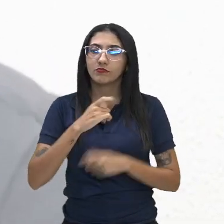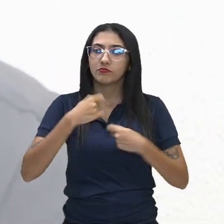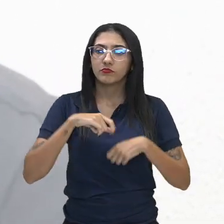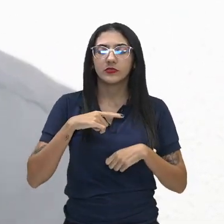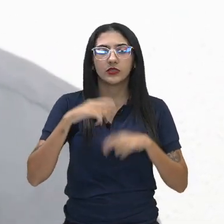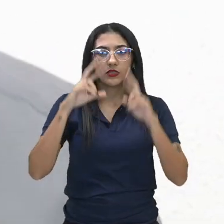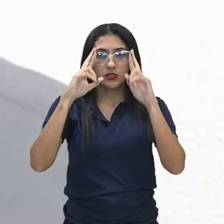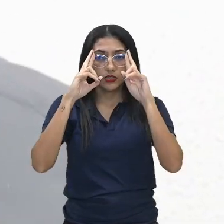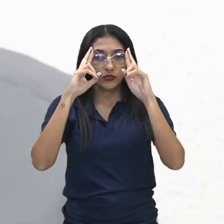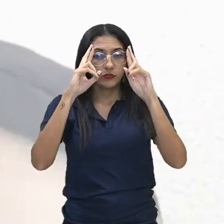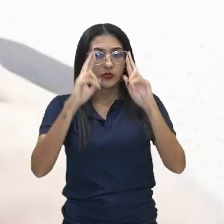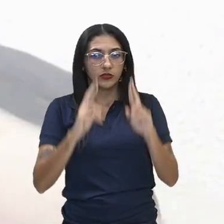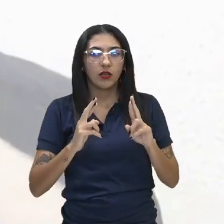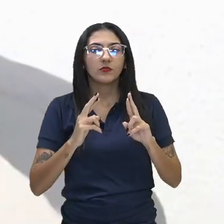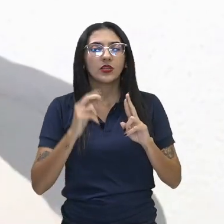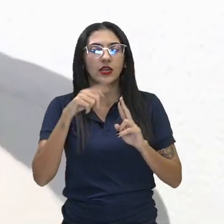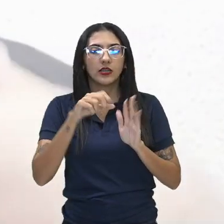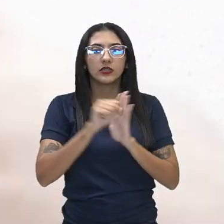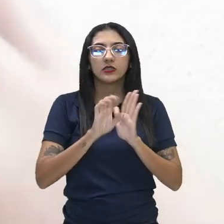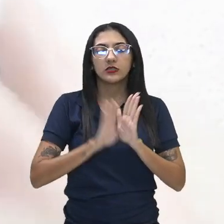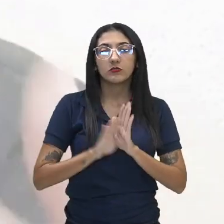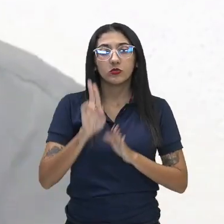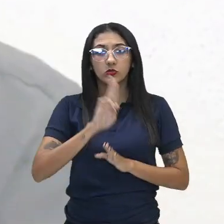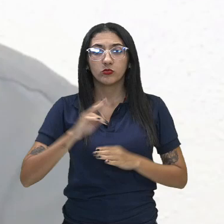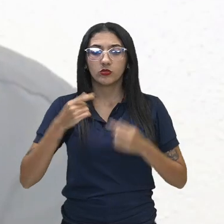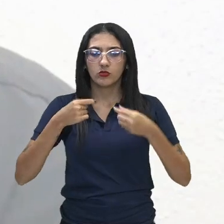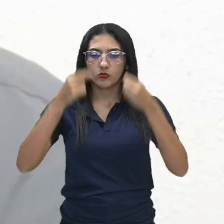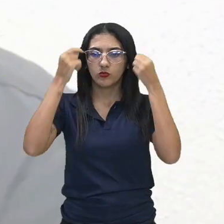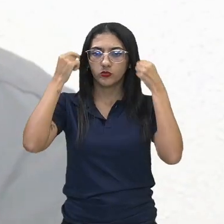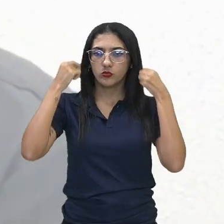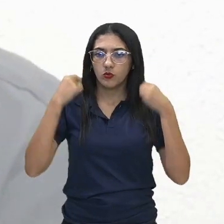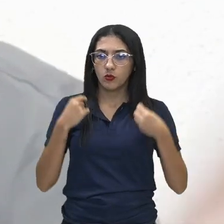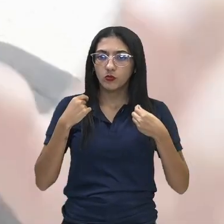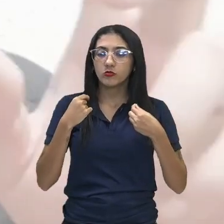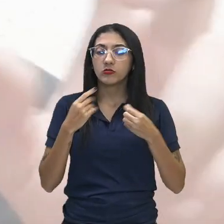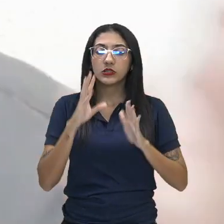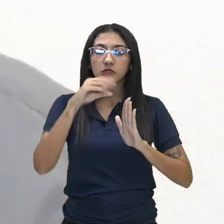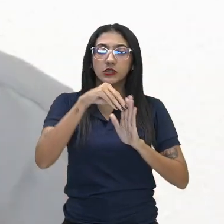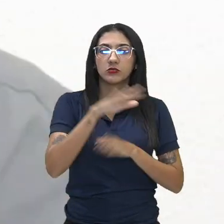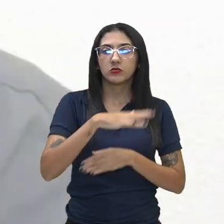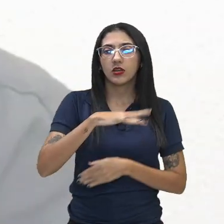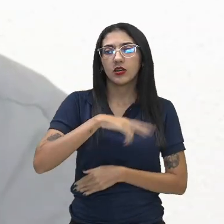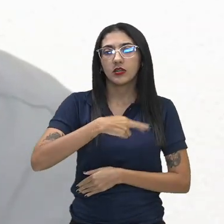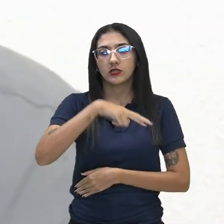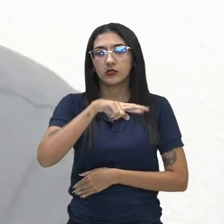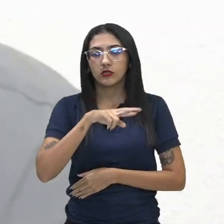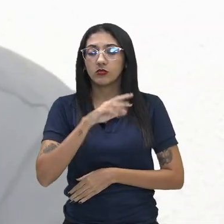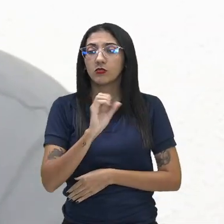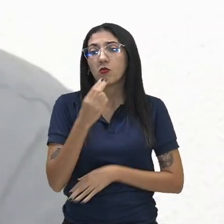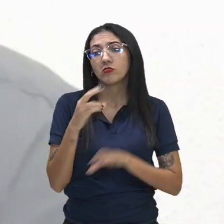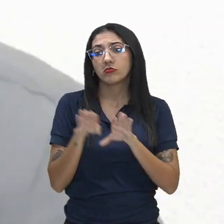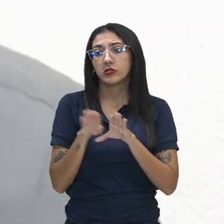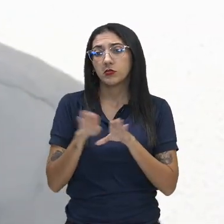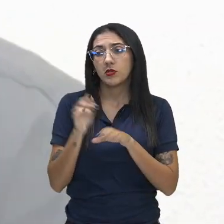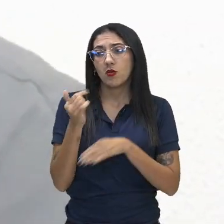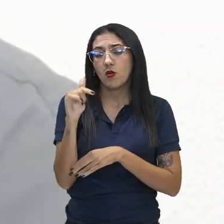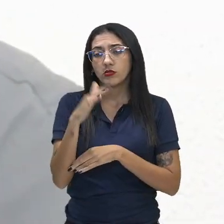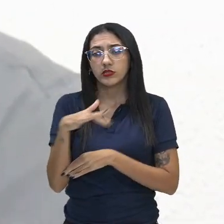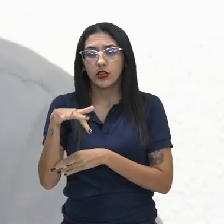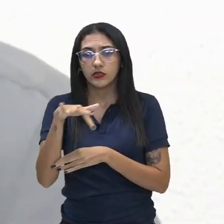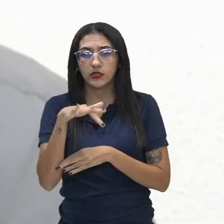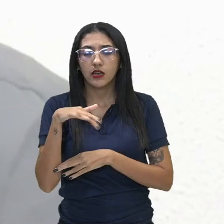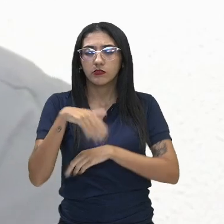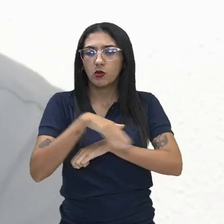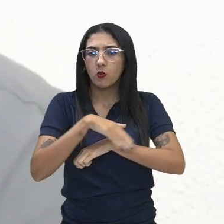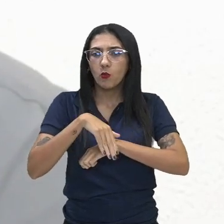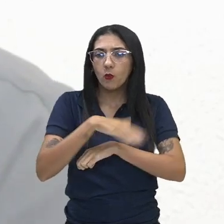estes símbolos que são trazidos no corpo, dentro dos espaços religiosos ou até mesmo no espaço público, nas praças, nas ruas,